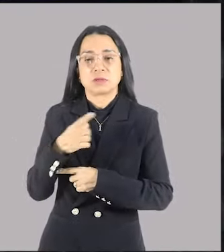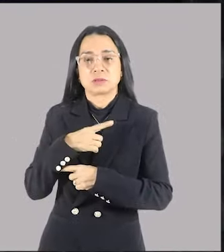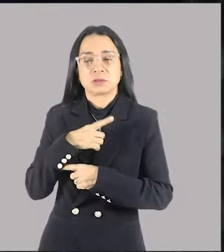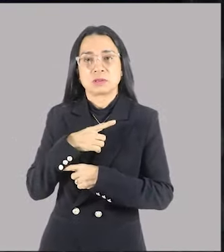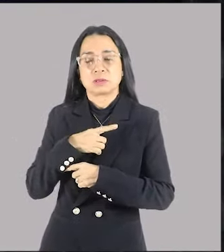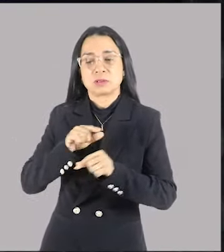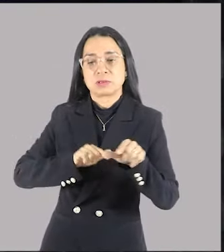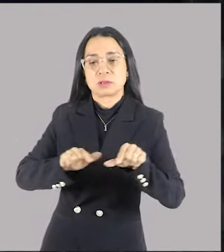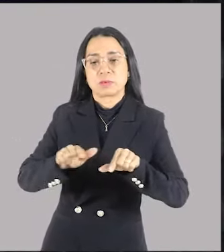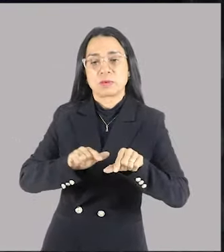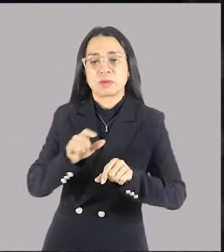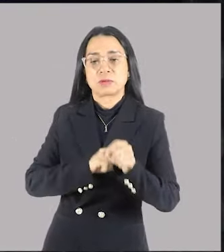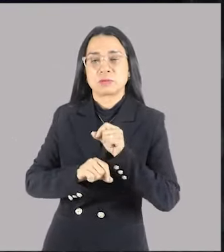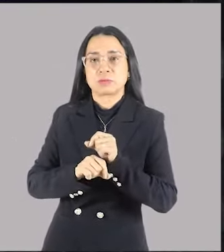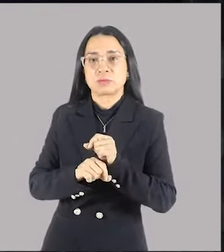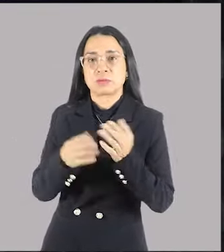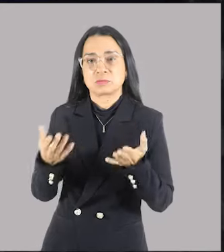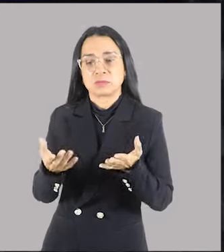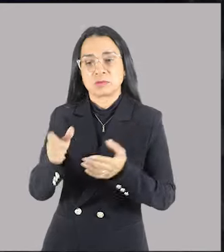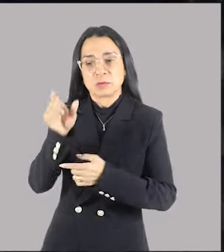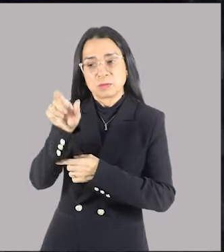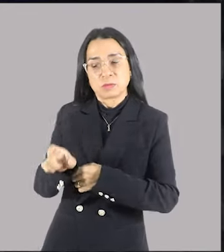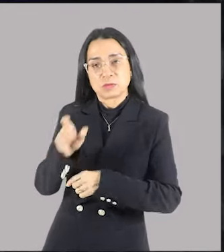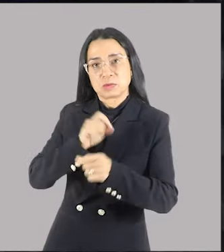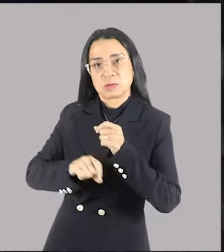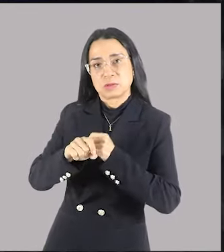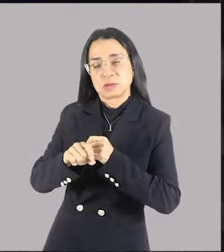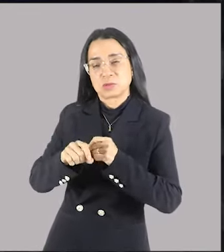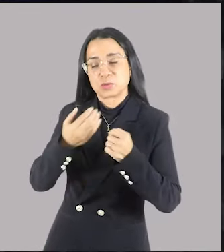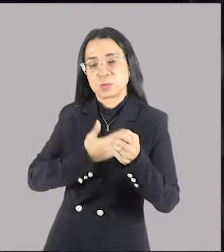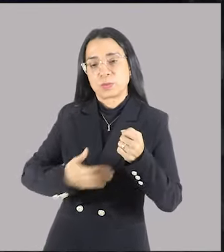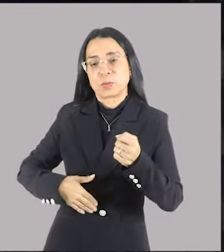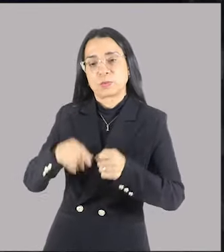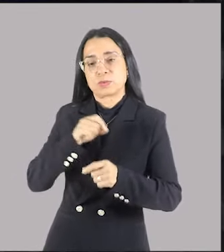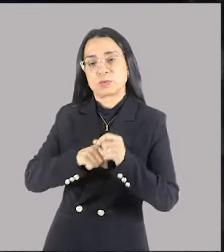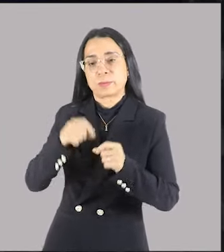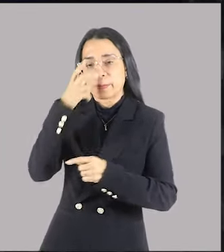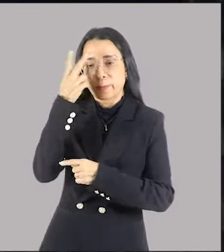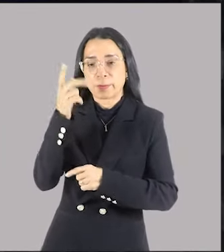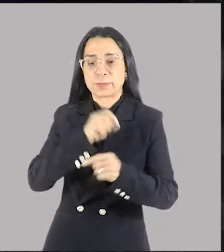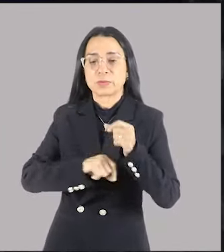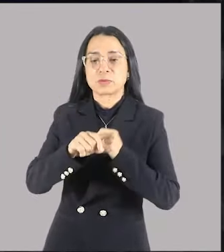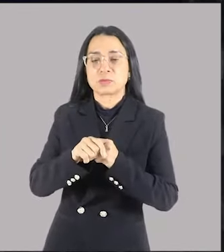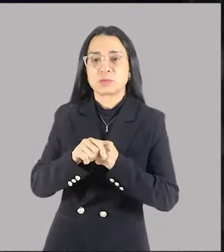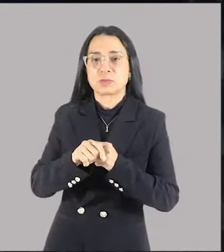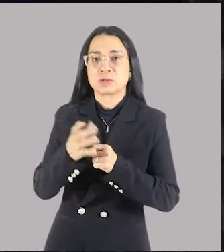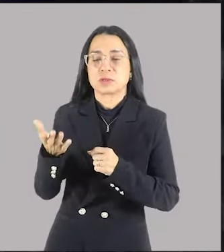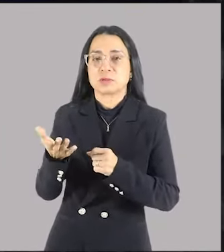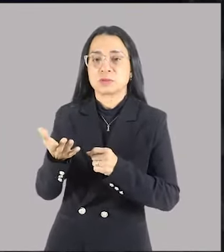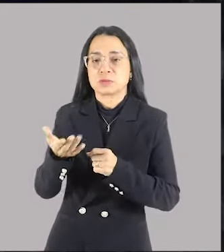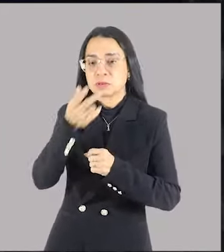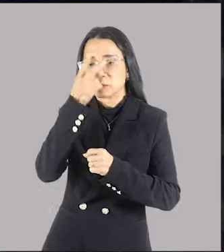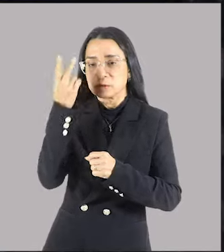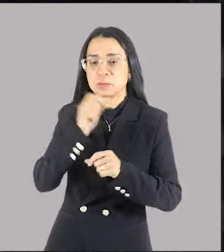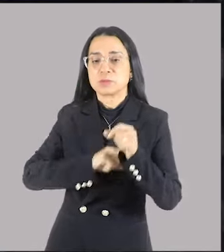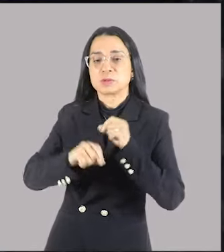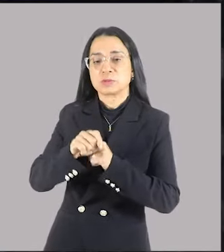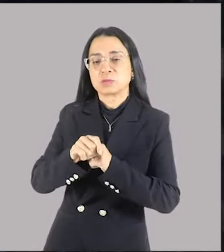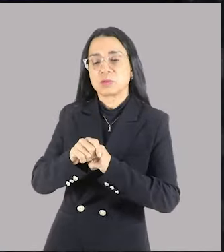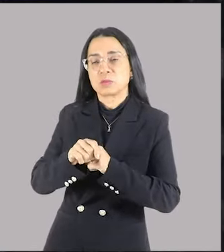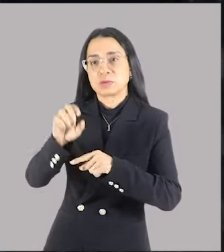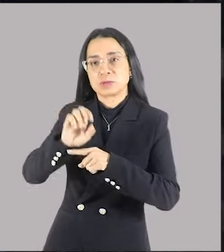respeito de agentes públicos aqueles detentores de empregos públicos são os servidores estatais seletivos